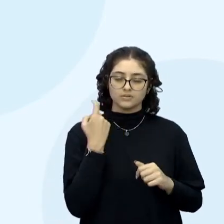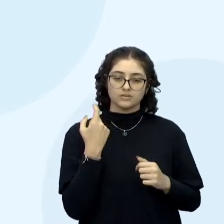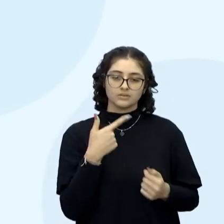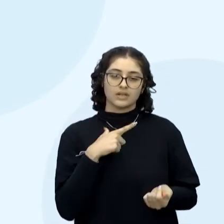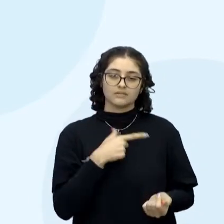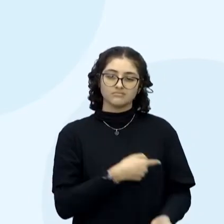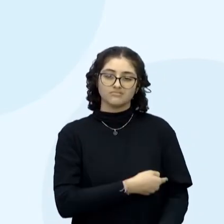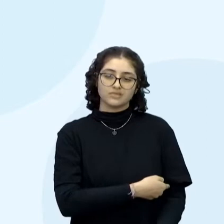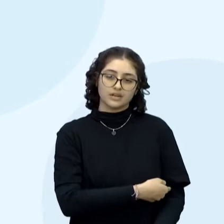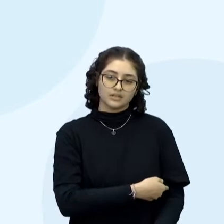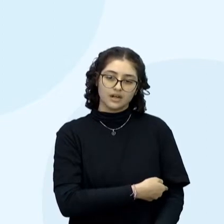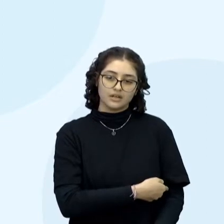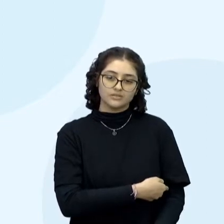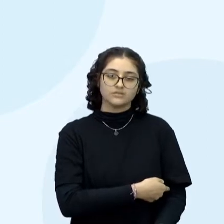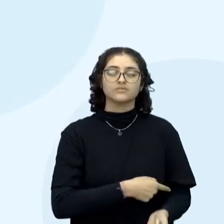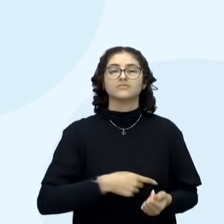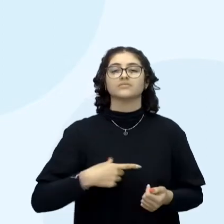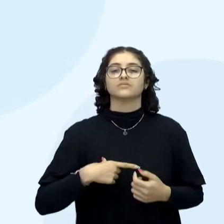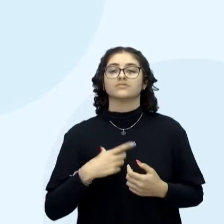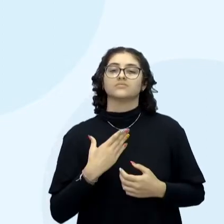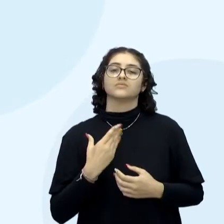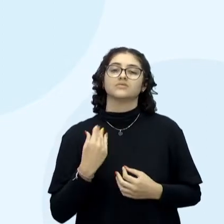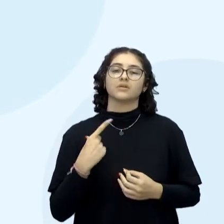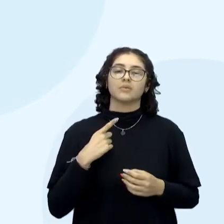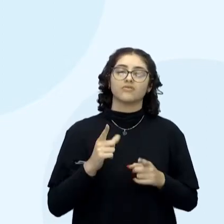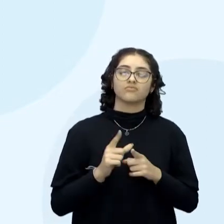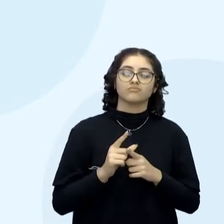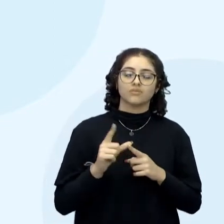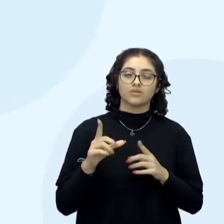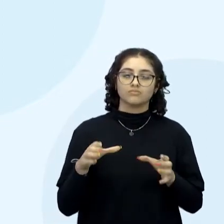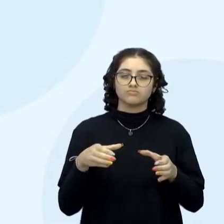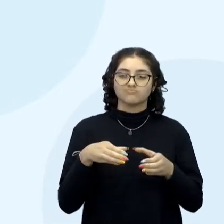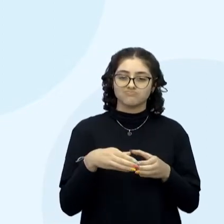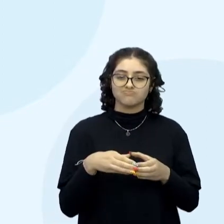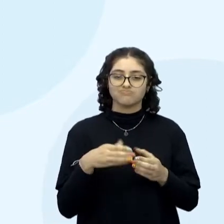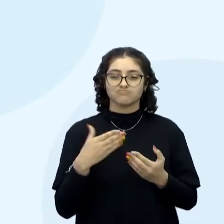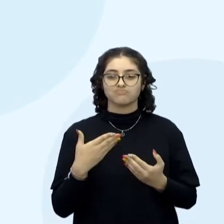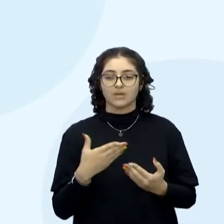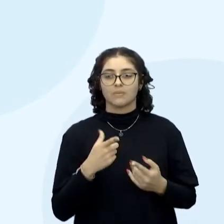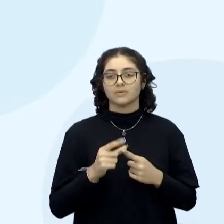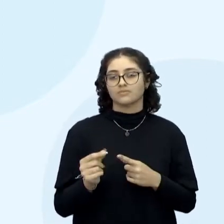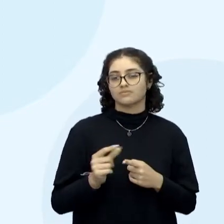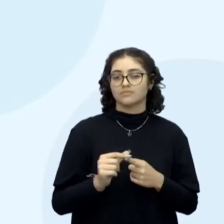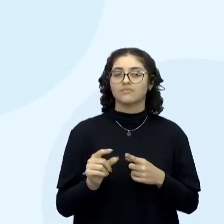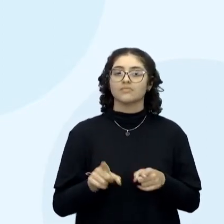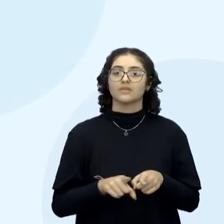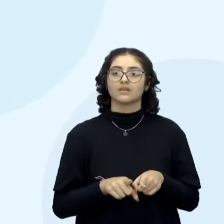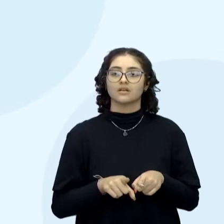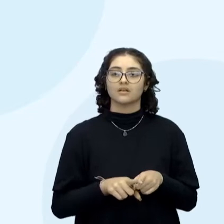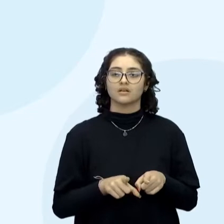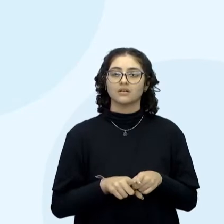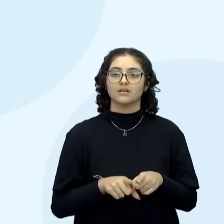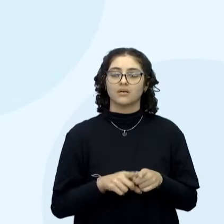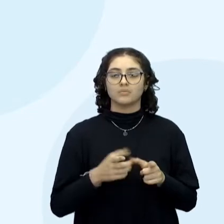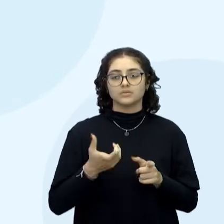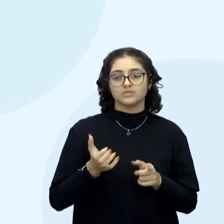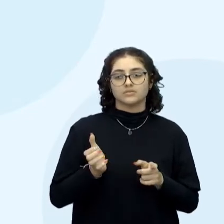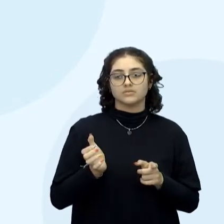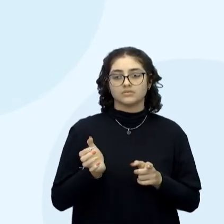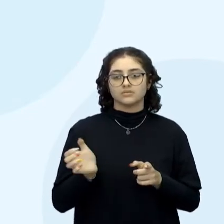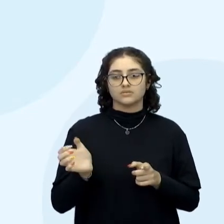campos de concentração e de refugiados, e até os relativamente afortunados